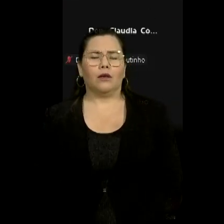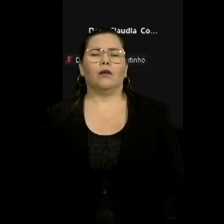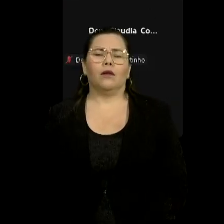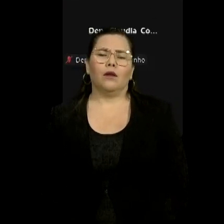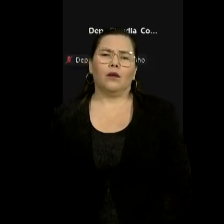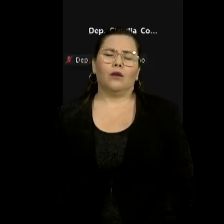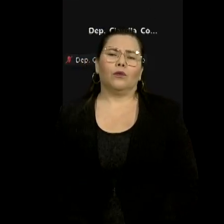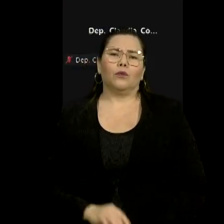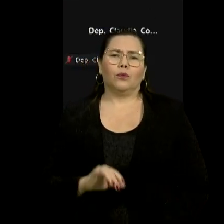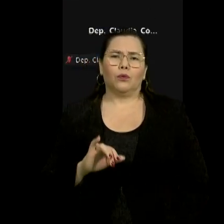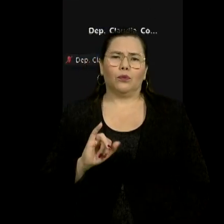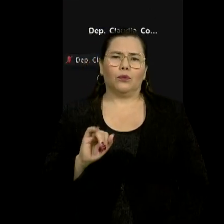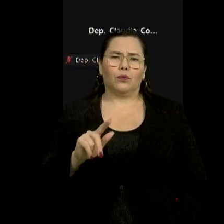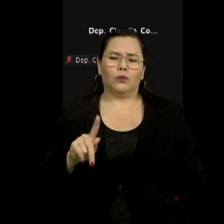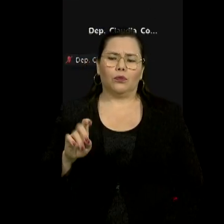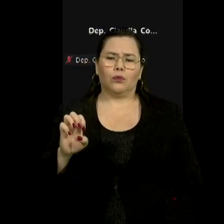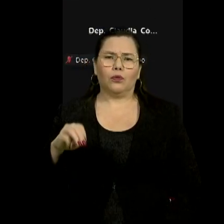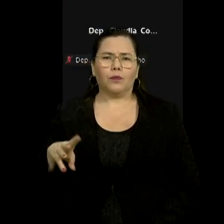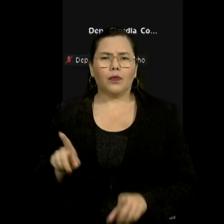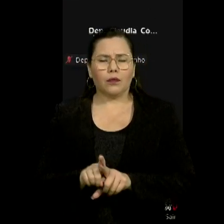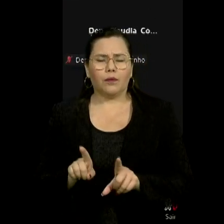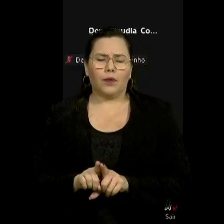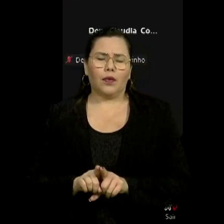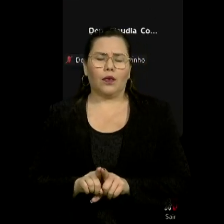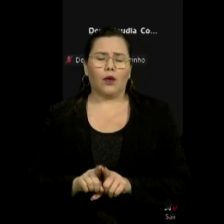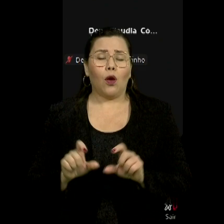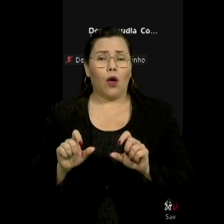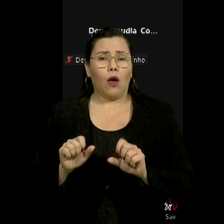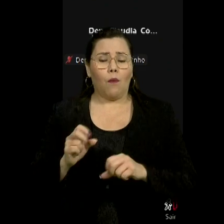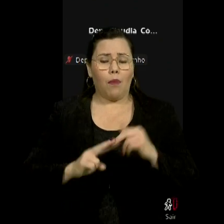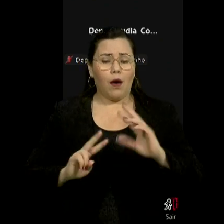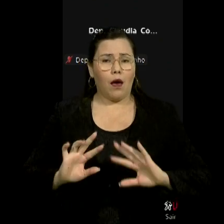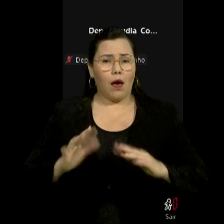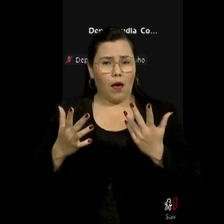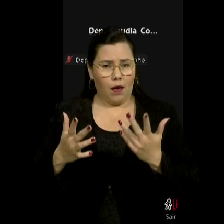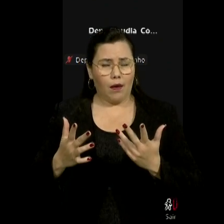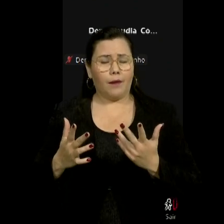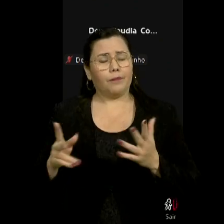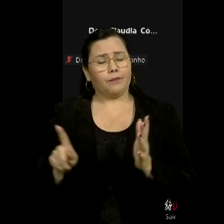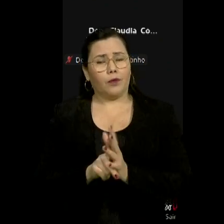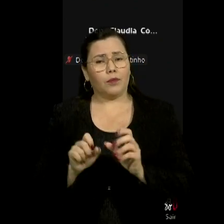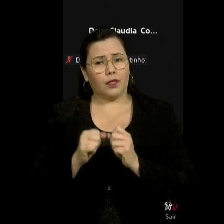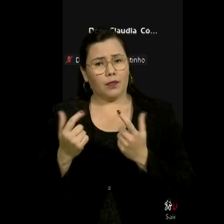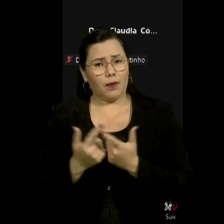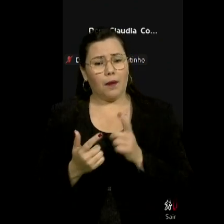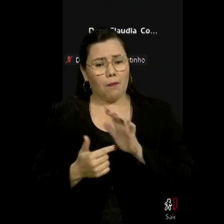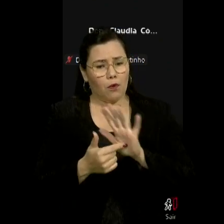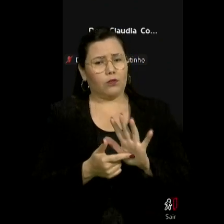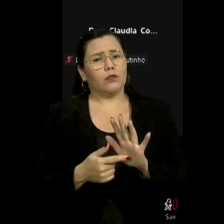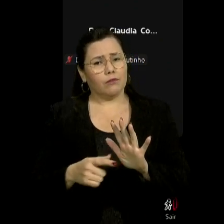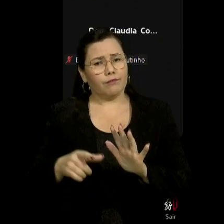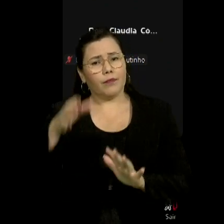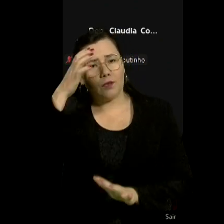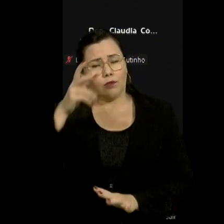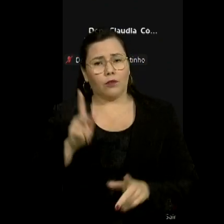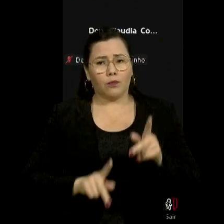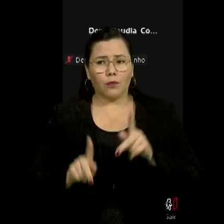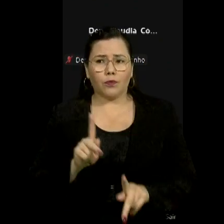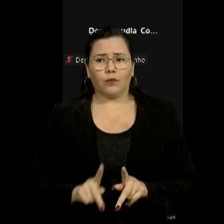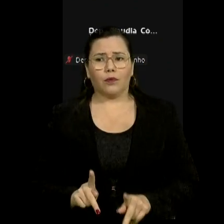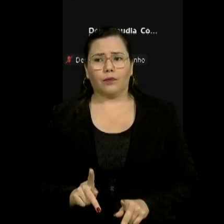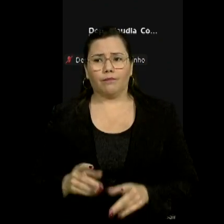Eu não sou para fazer política em relação a como alguns fazem e achar que isso aqui foi culpa da prefeitura. Isso não é culpa da